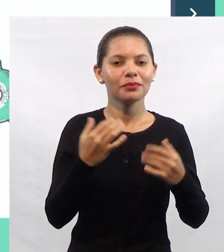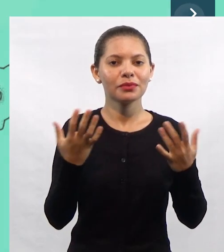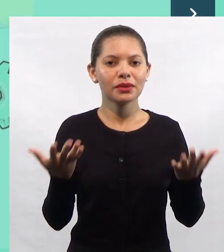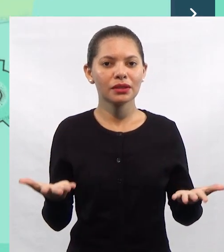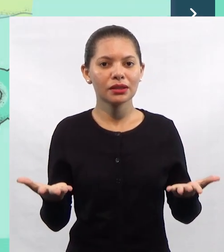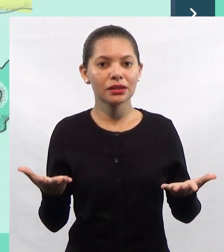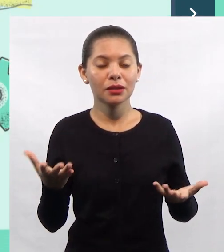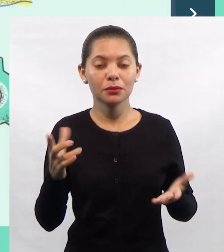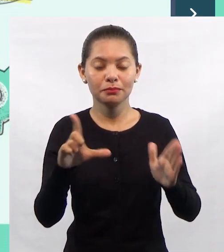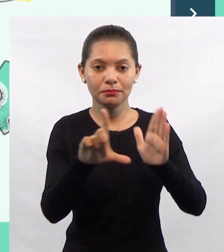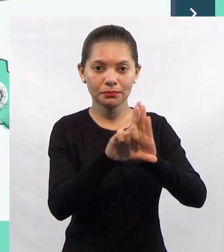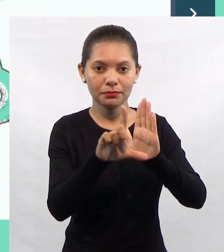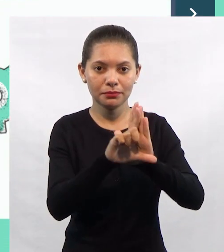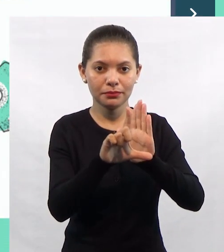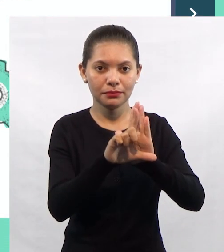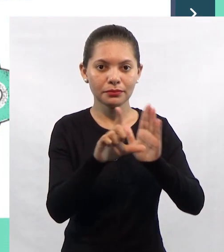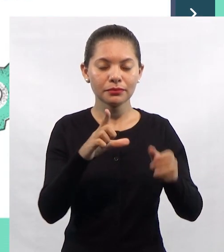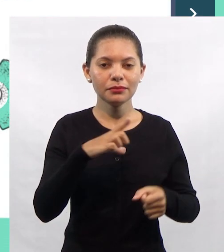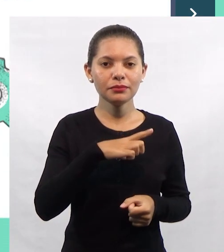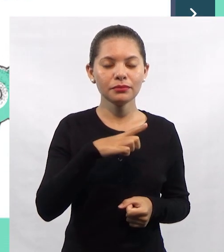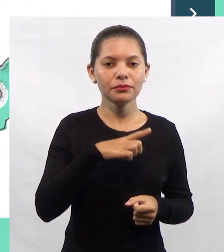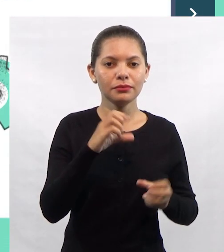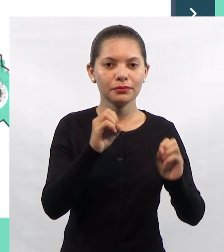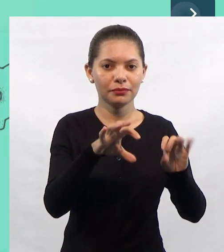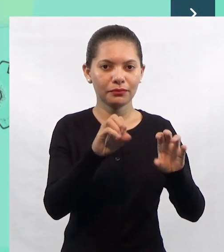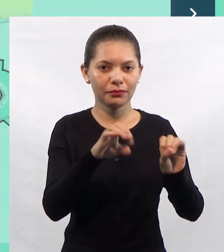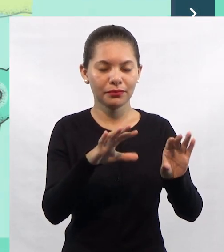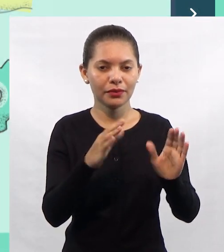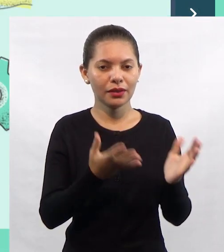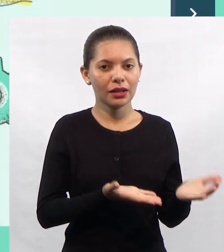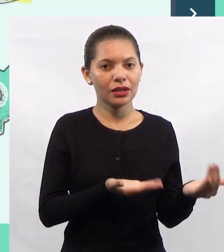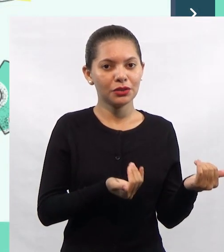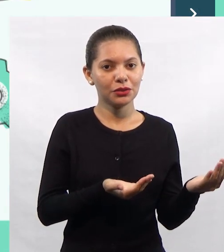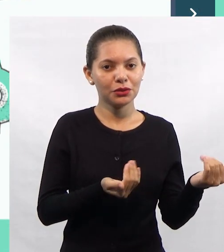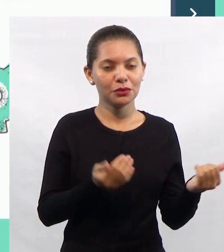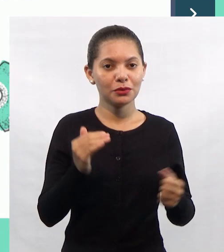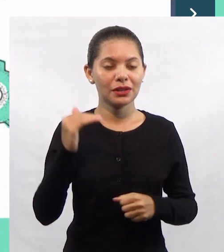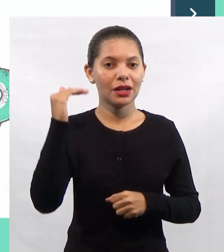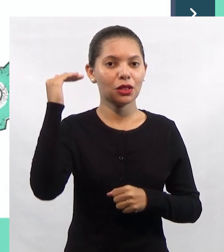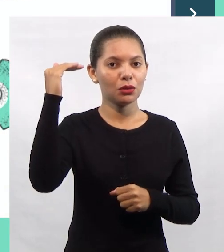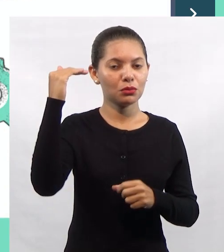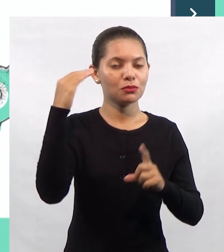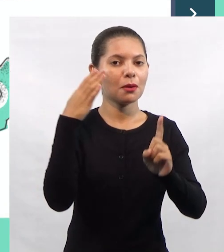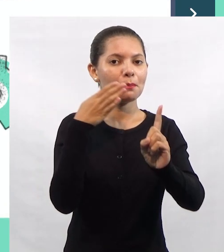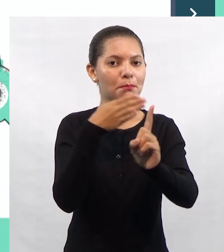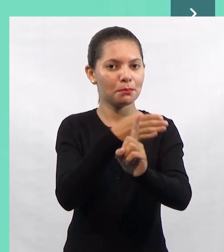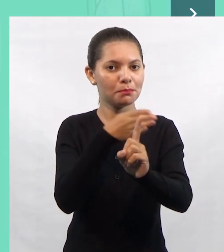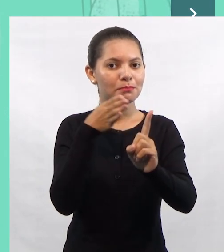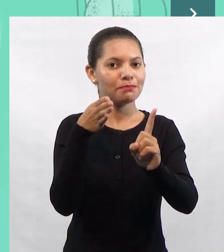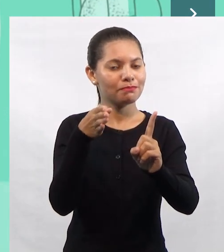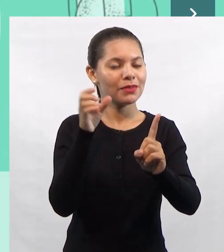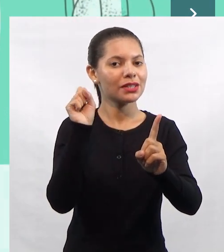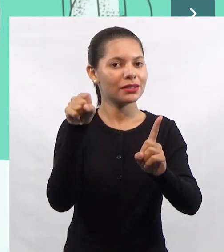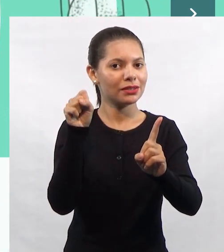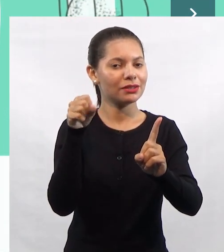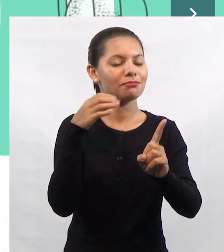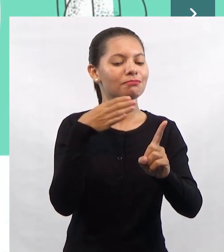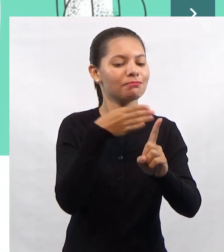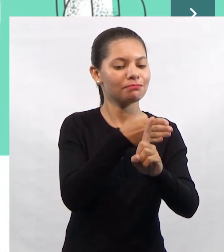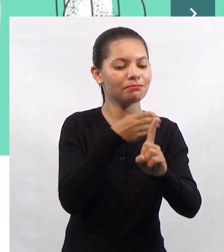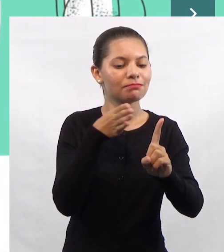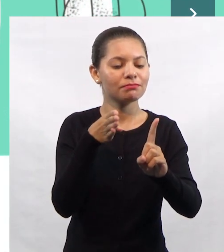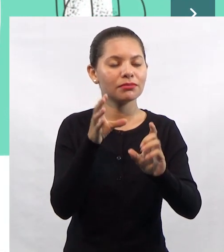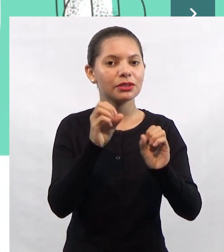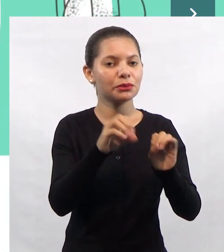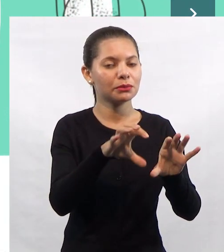Então, lá na LDB, a gente tem a educação de jovens e adultos como uma modalidade, sim, uma